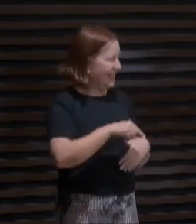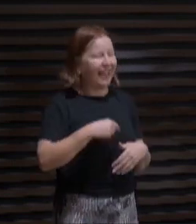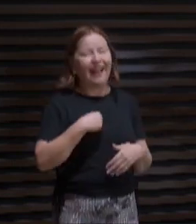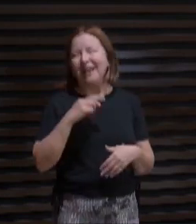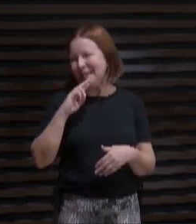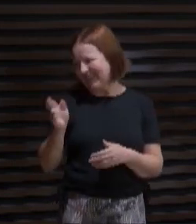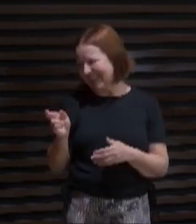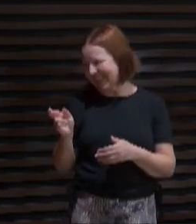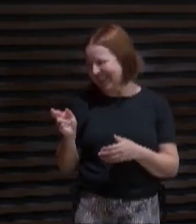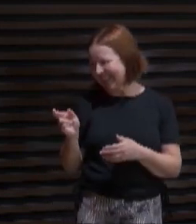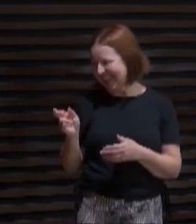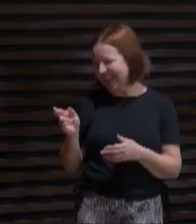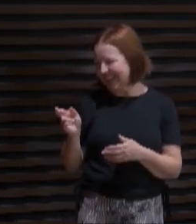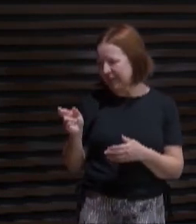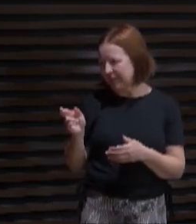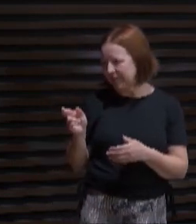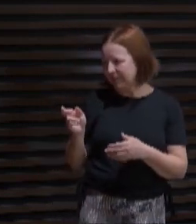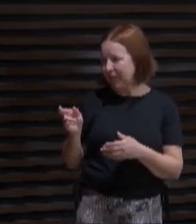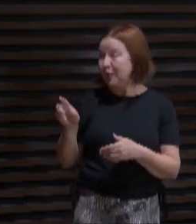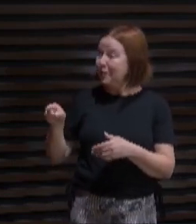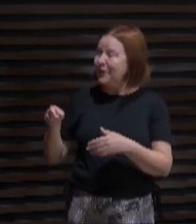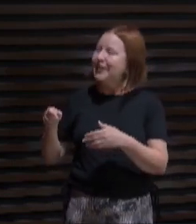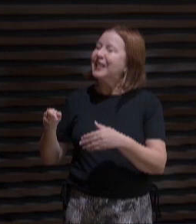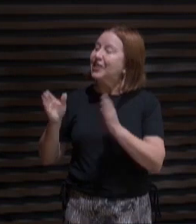assim: você acabou de dizer.